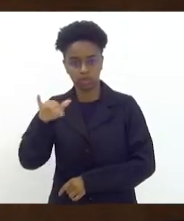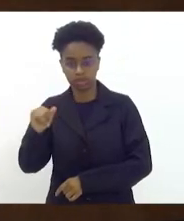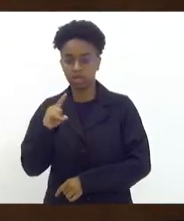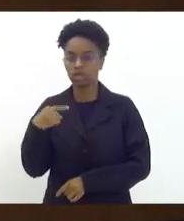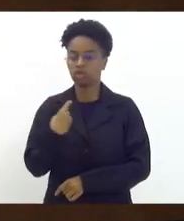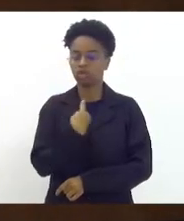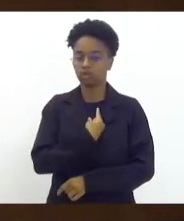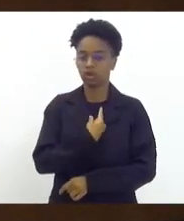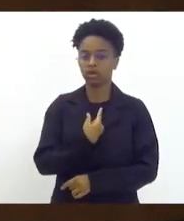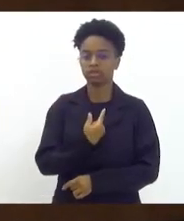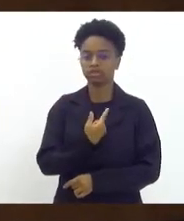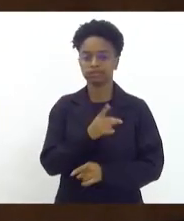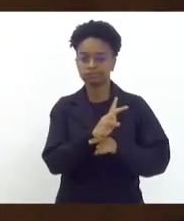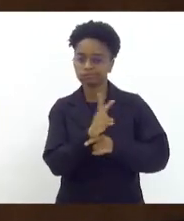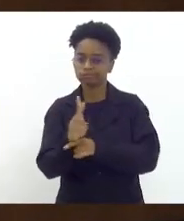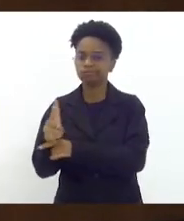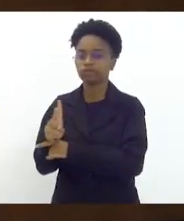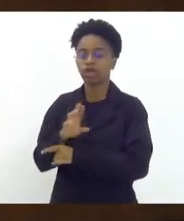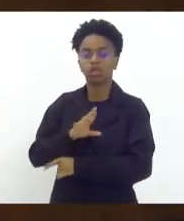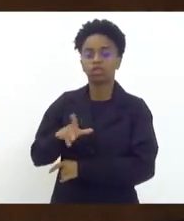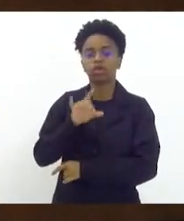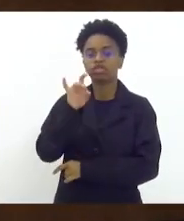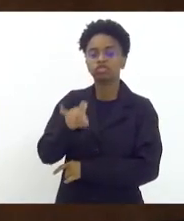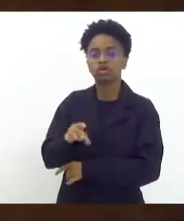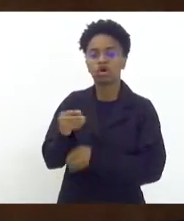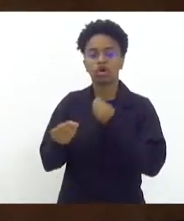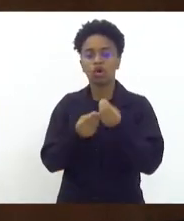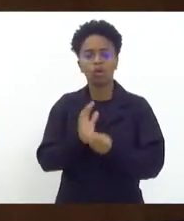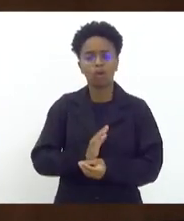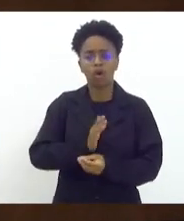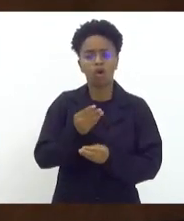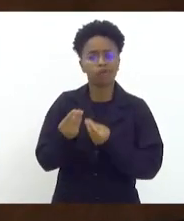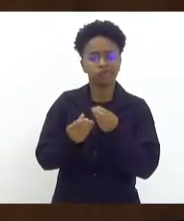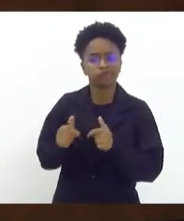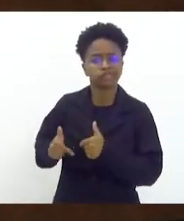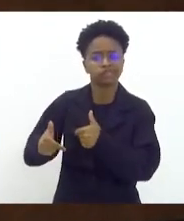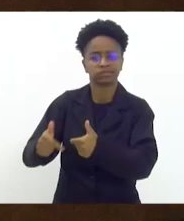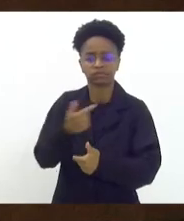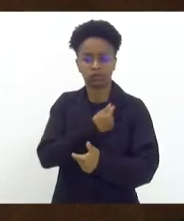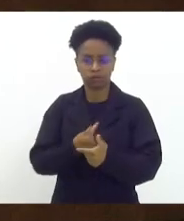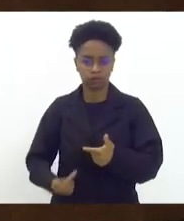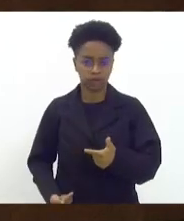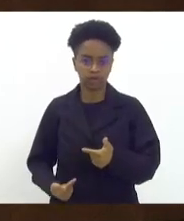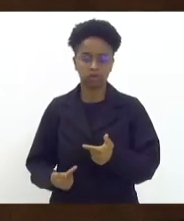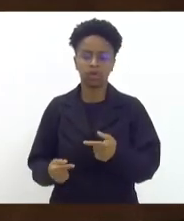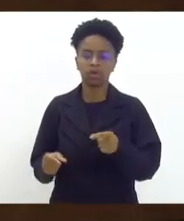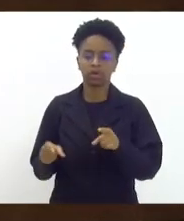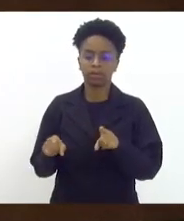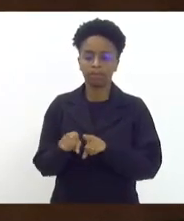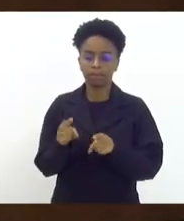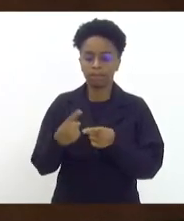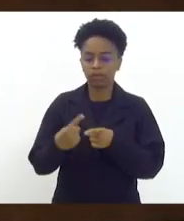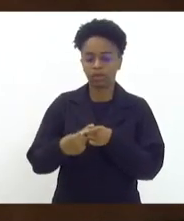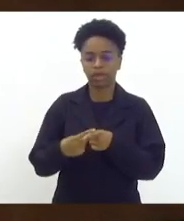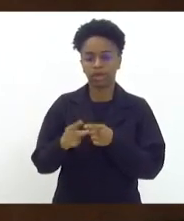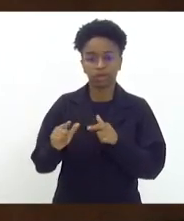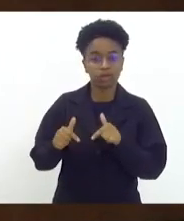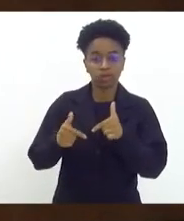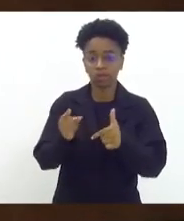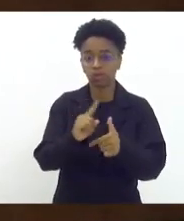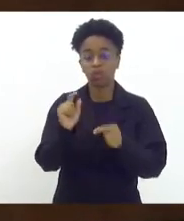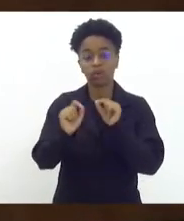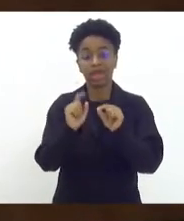estamos olhando não só a crueldade do governador e não exercer aquilo que ele é